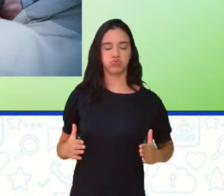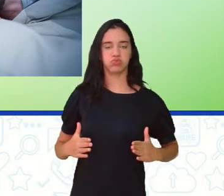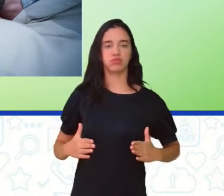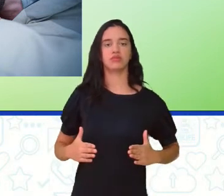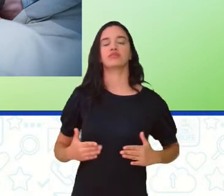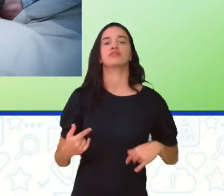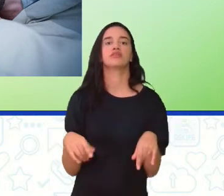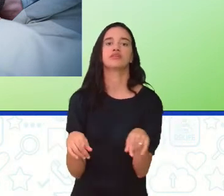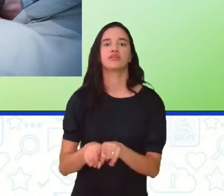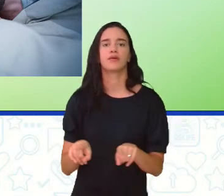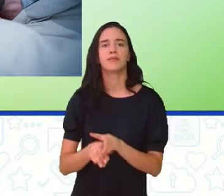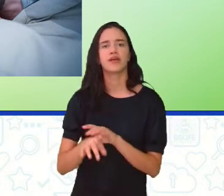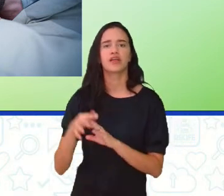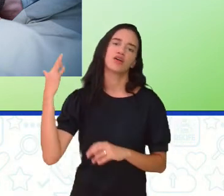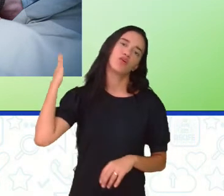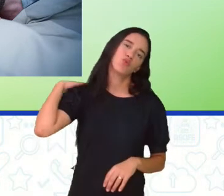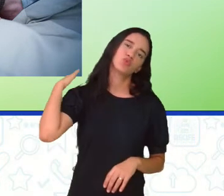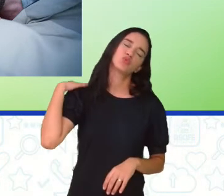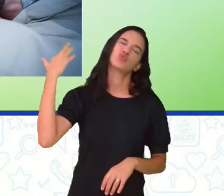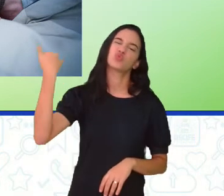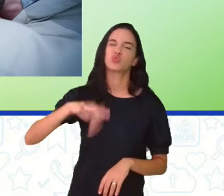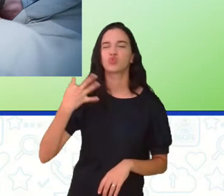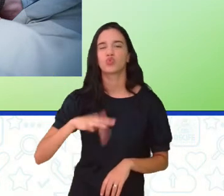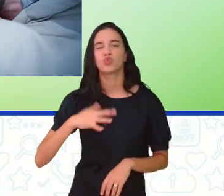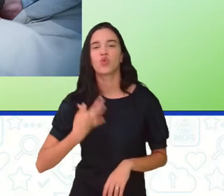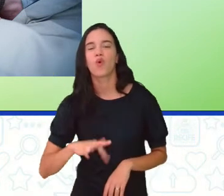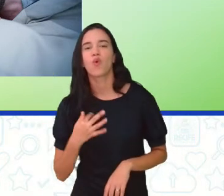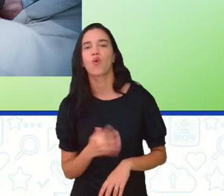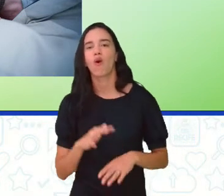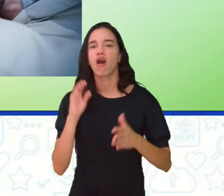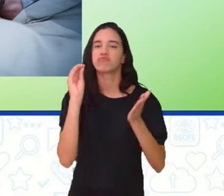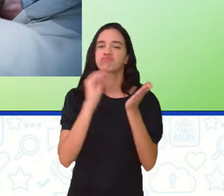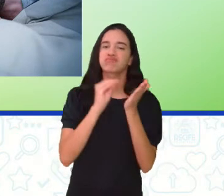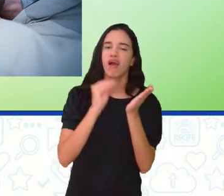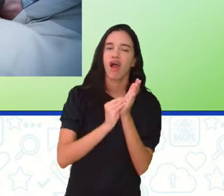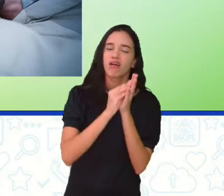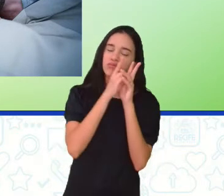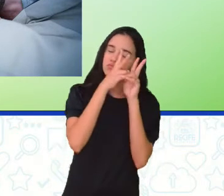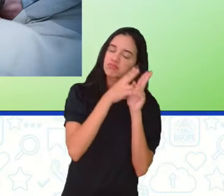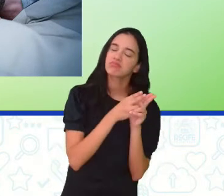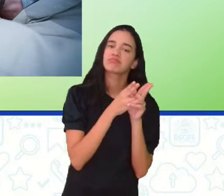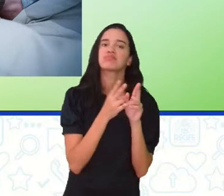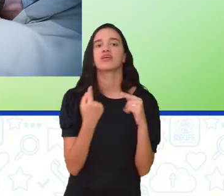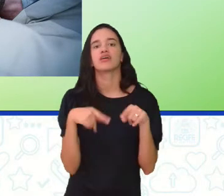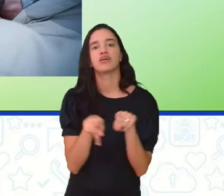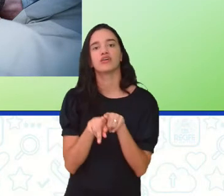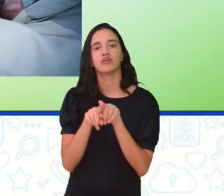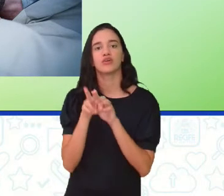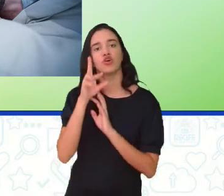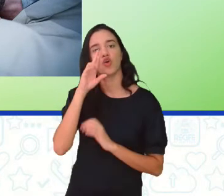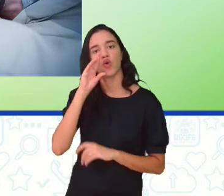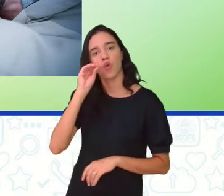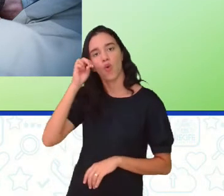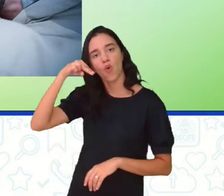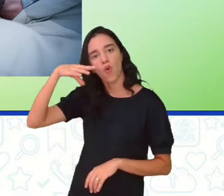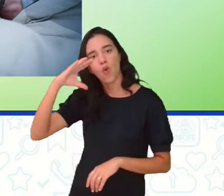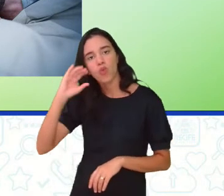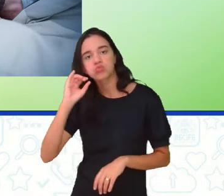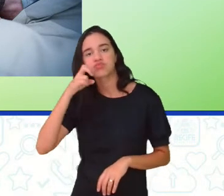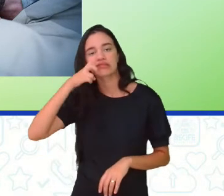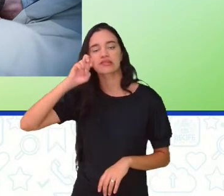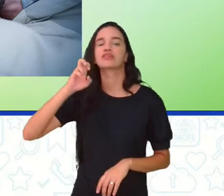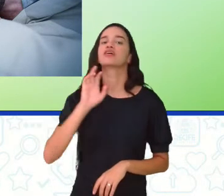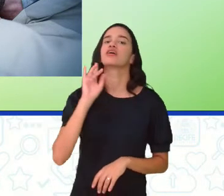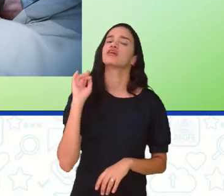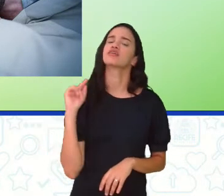a bronquite, dores nas costas, apneia do sono, halitose e ronco. Vejam quantas coisas, né, que a